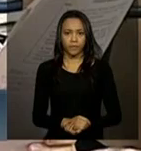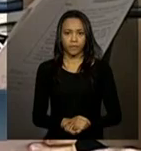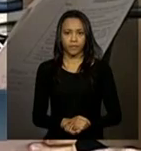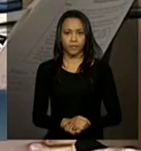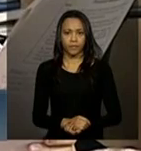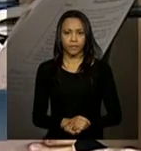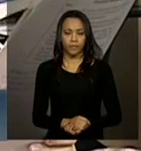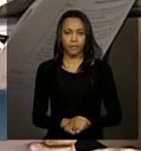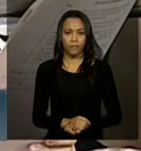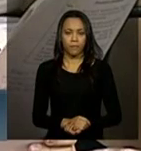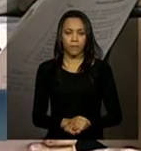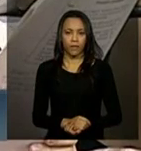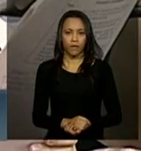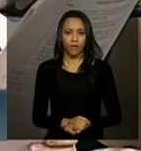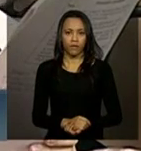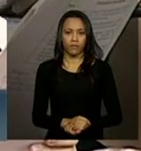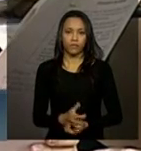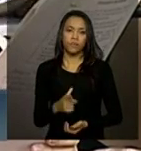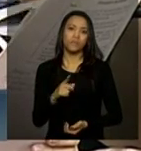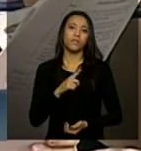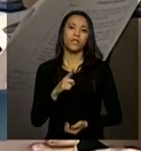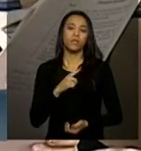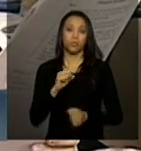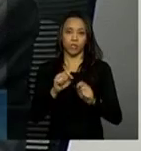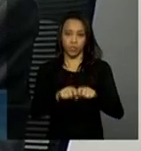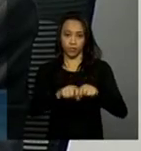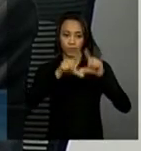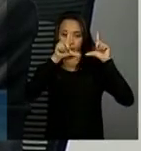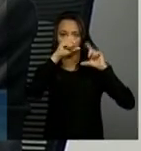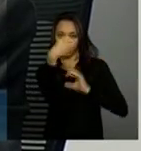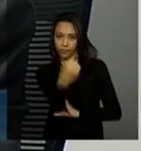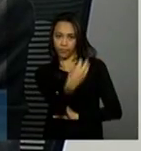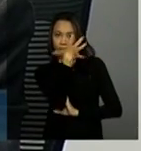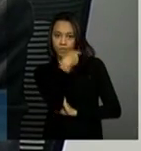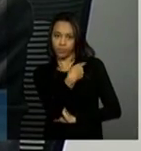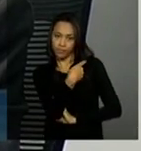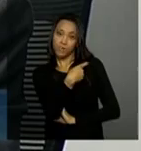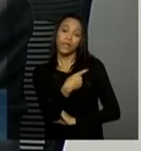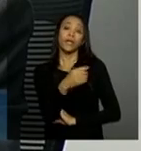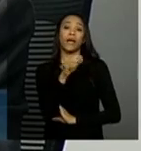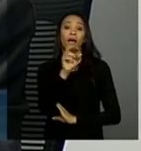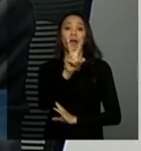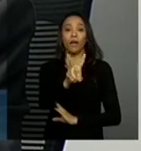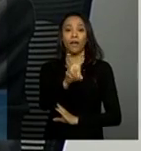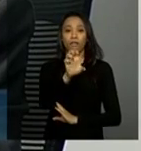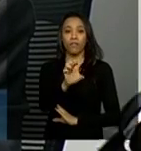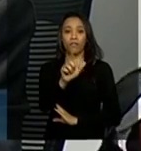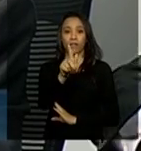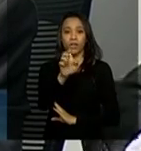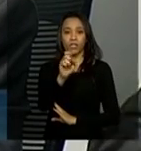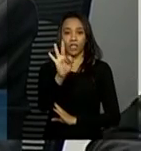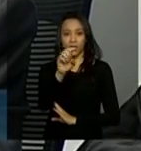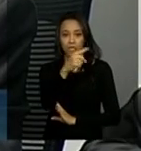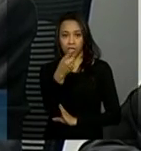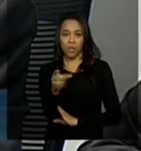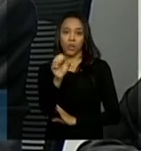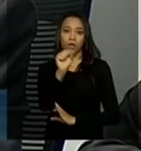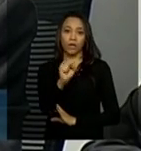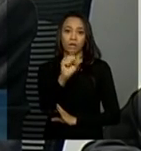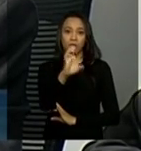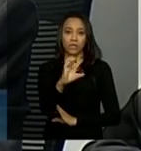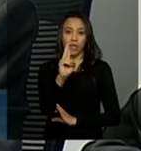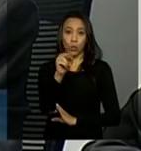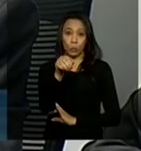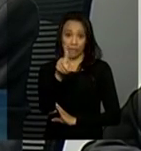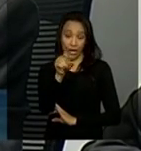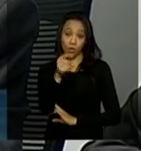172.189. Aqui um slide que mostra que a vegetação secundária derivada de